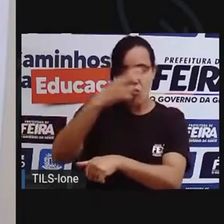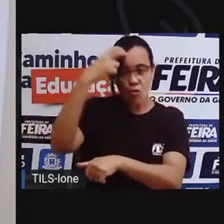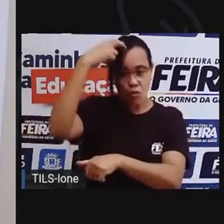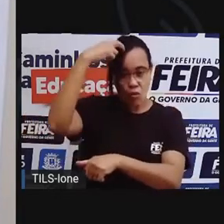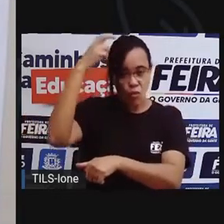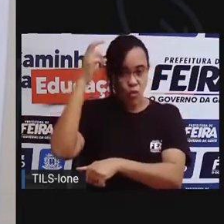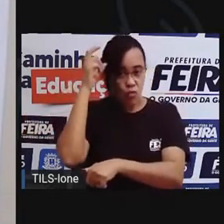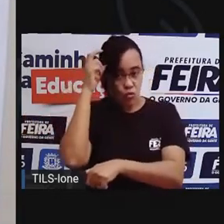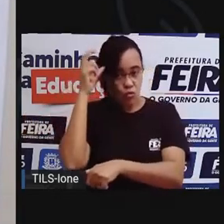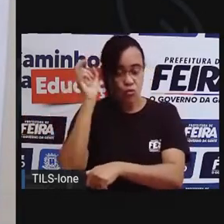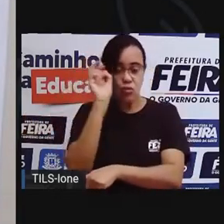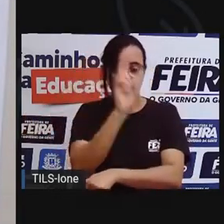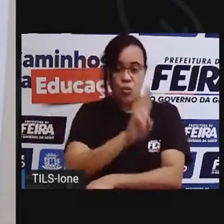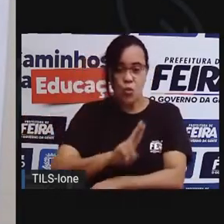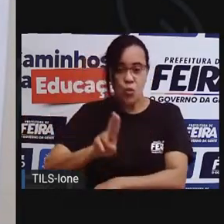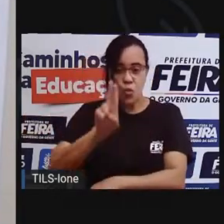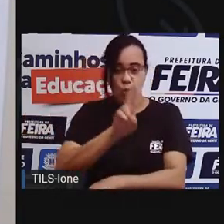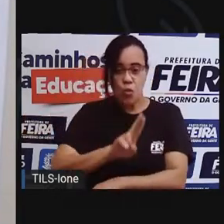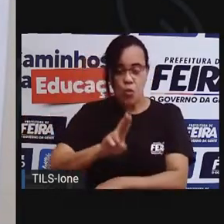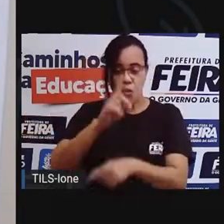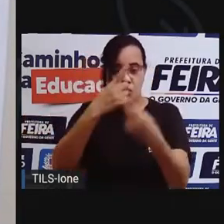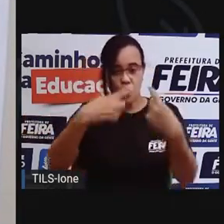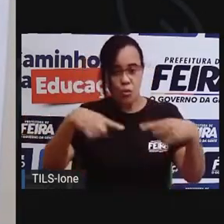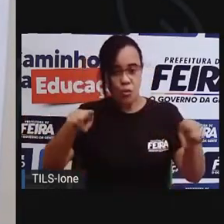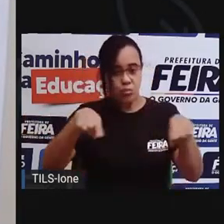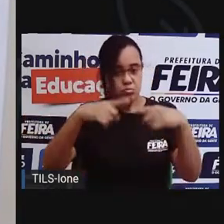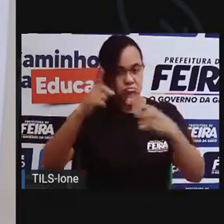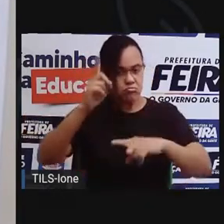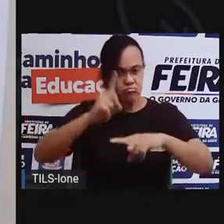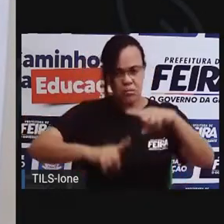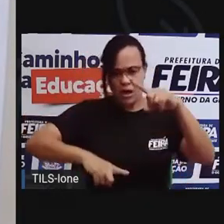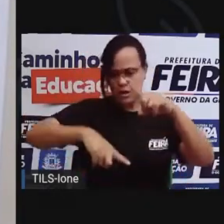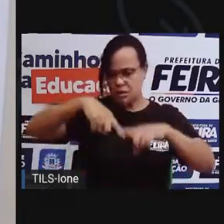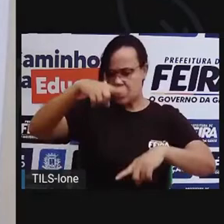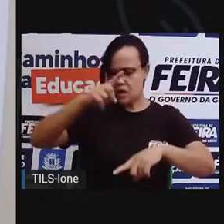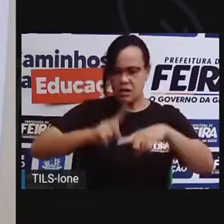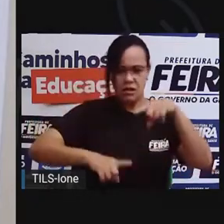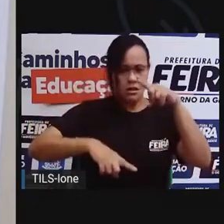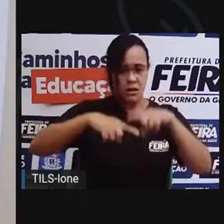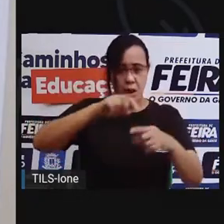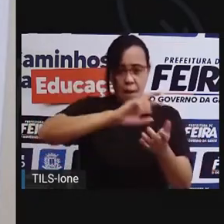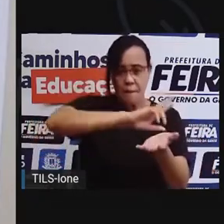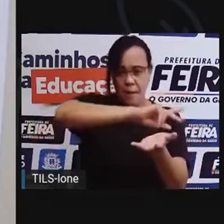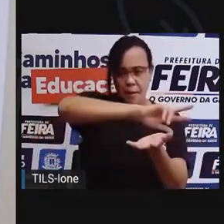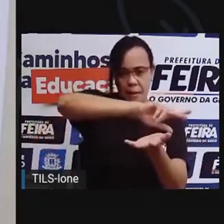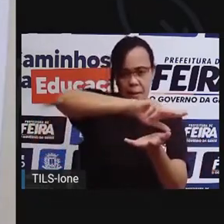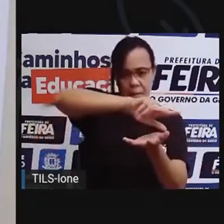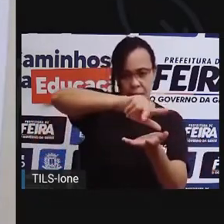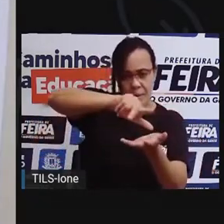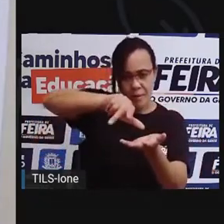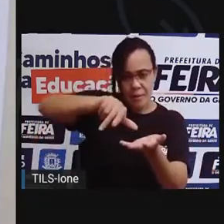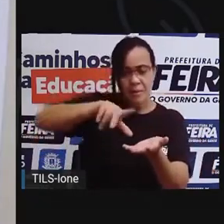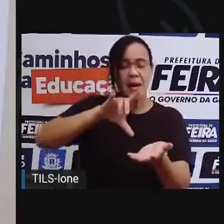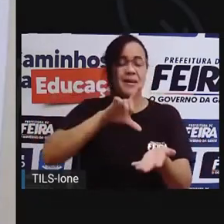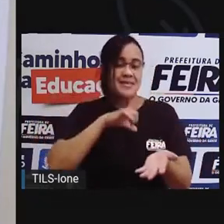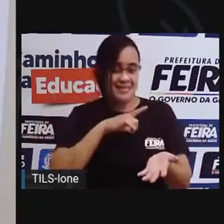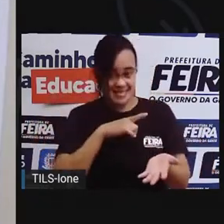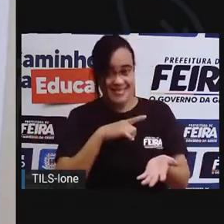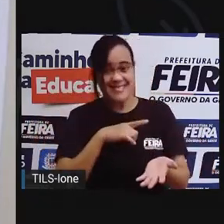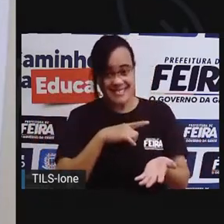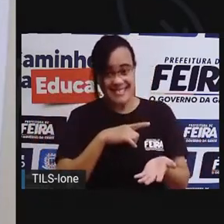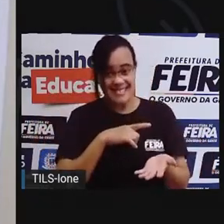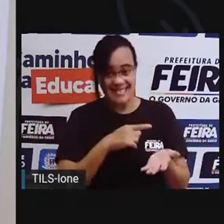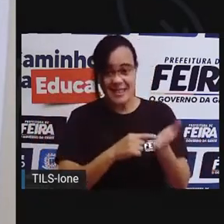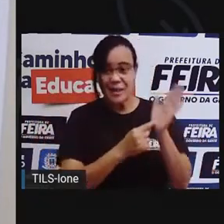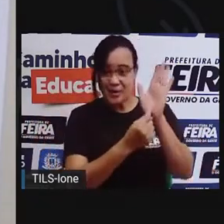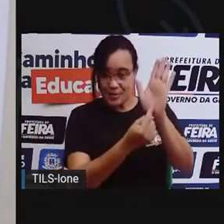utilizando na música. Entendi. De outros materiais. Ela foi sendo confeccionada. Entendi. Mostra pra gente o que você trouxe